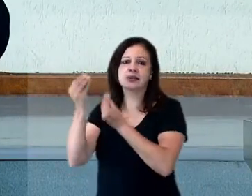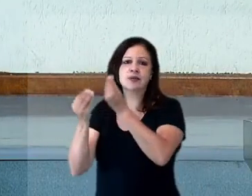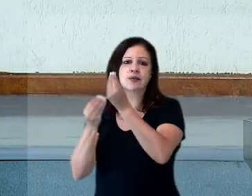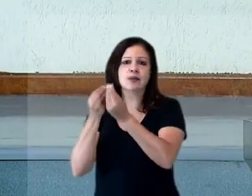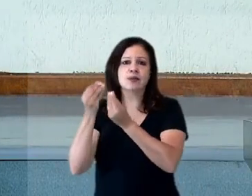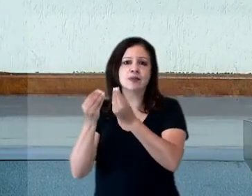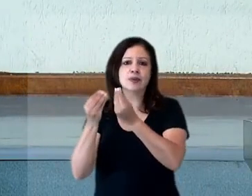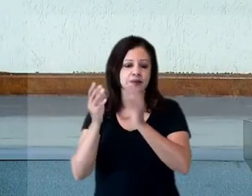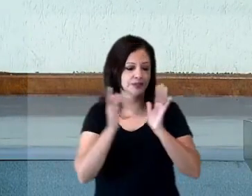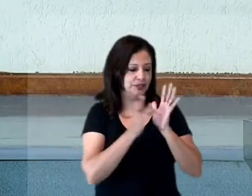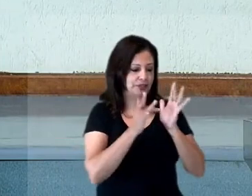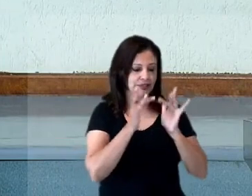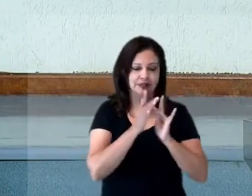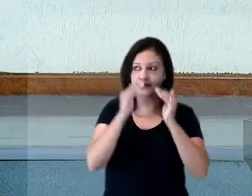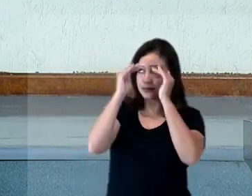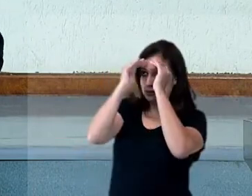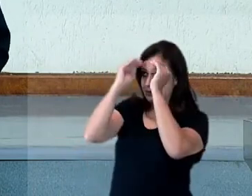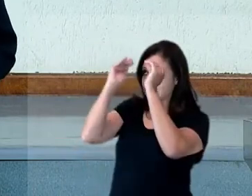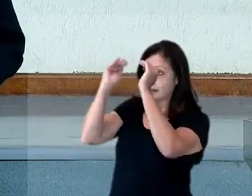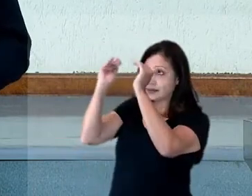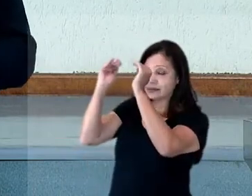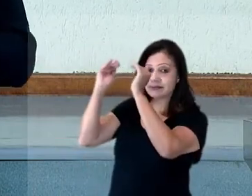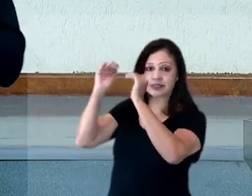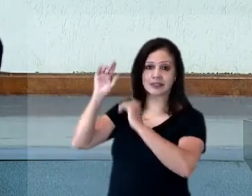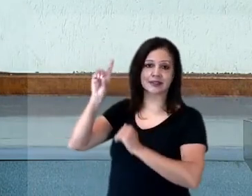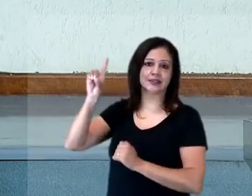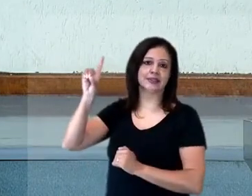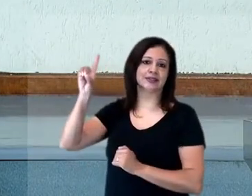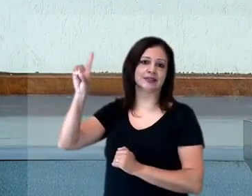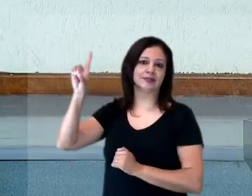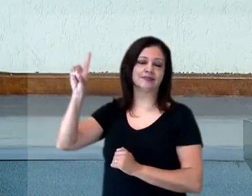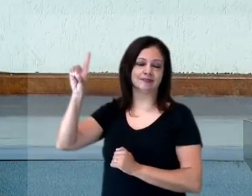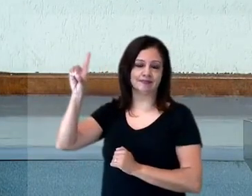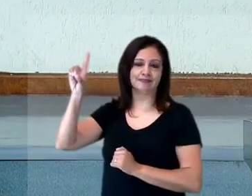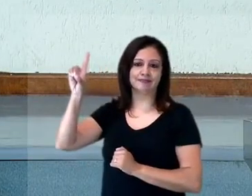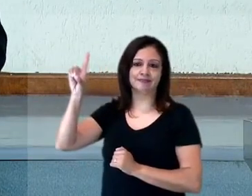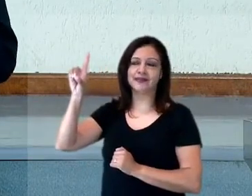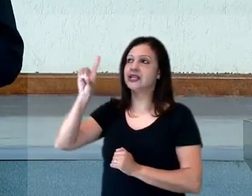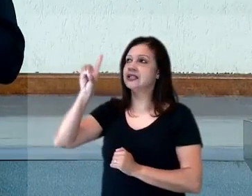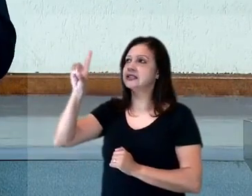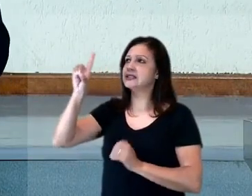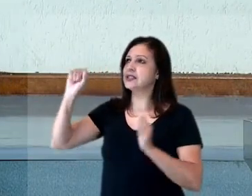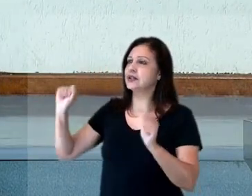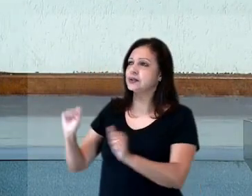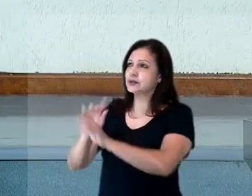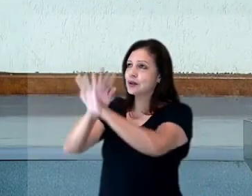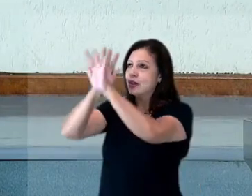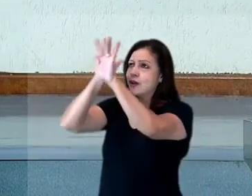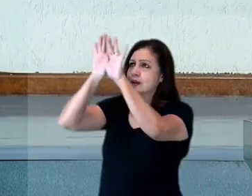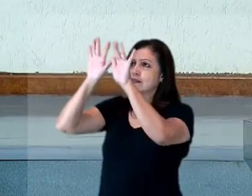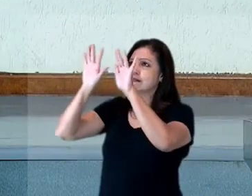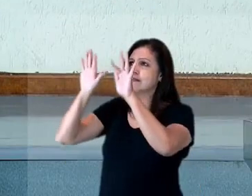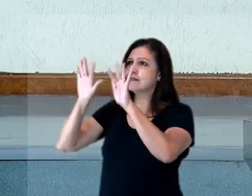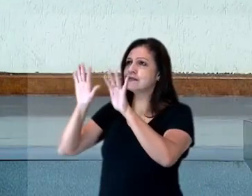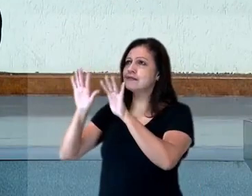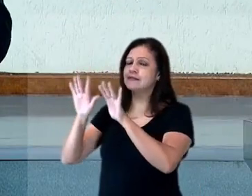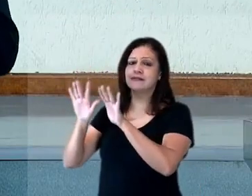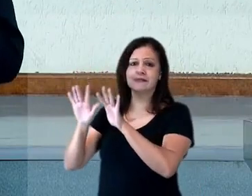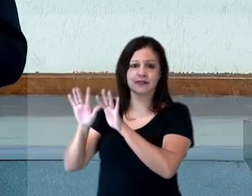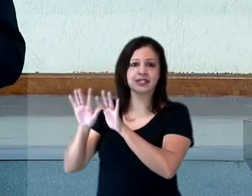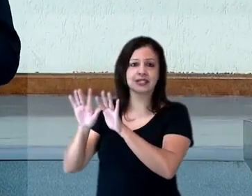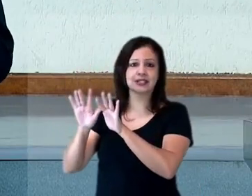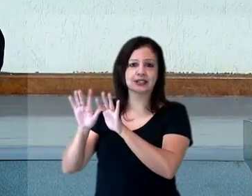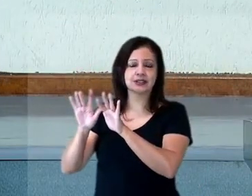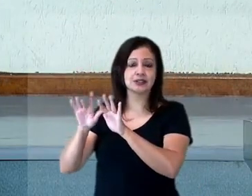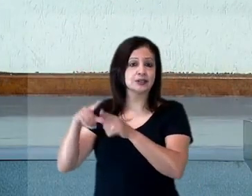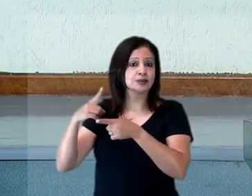da obediência do seu Filho. Deus glorificado através do cumprimento do plano de